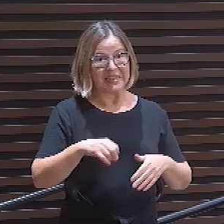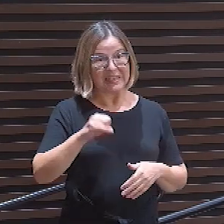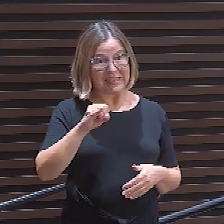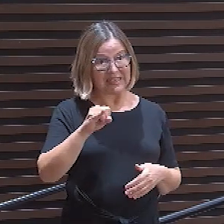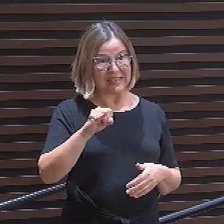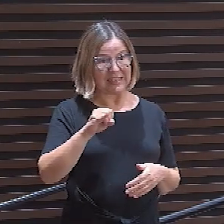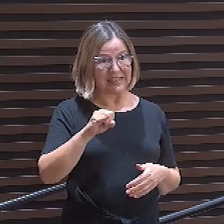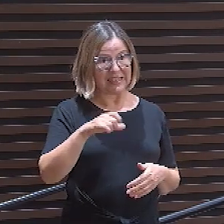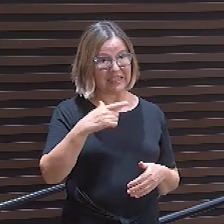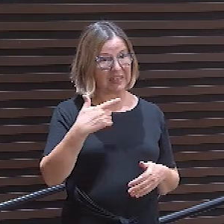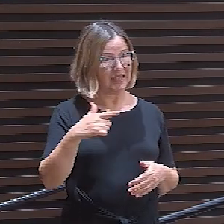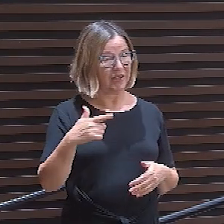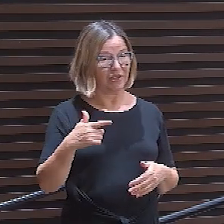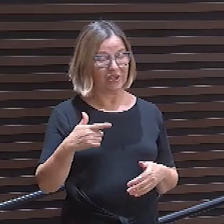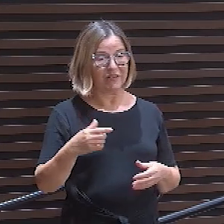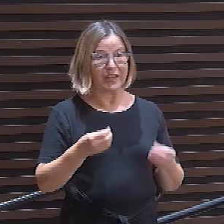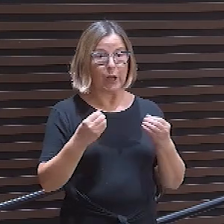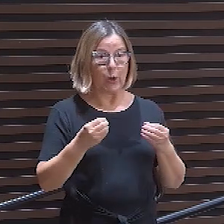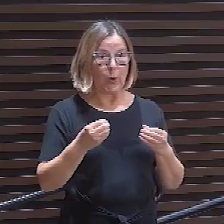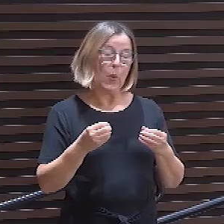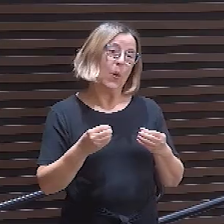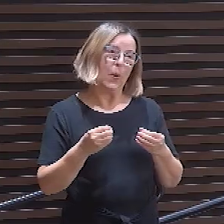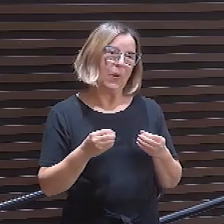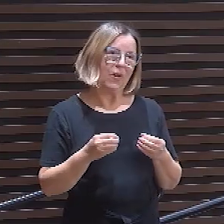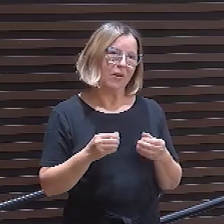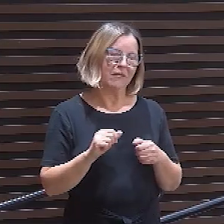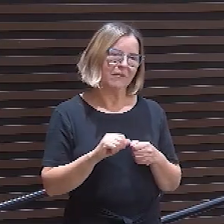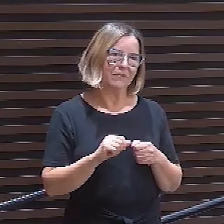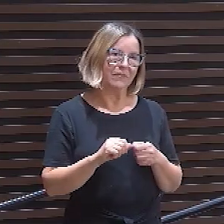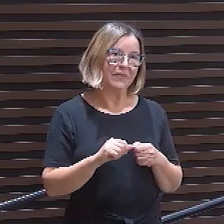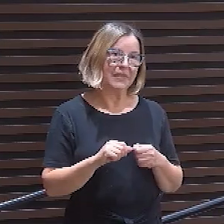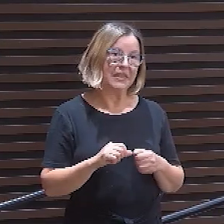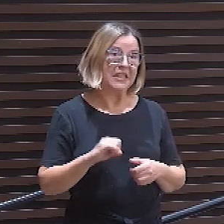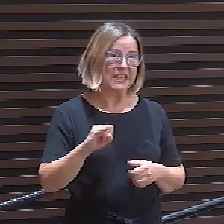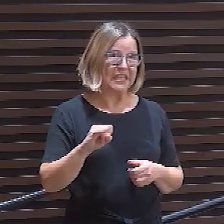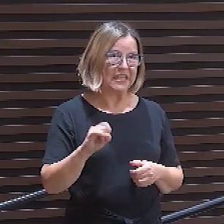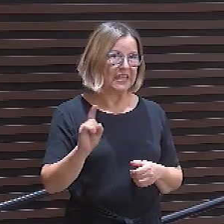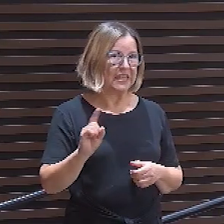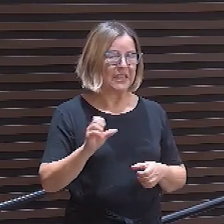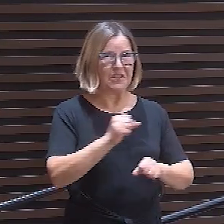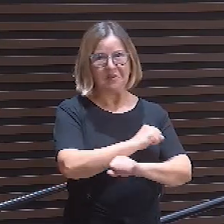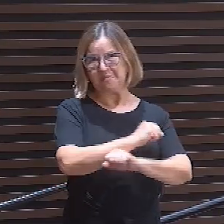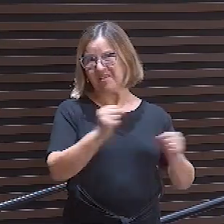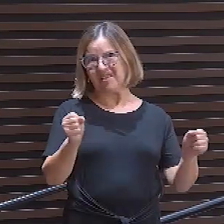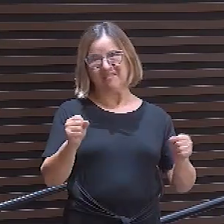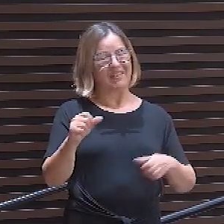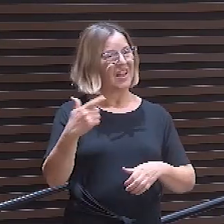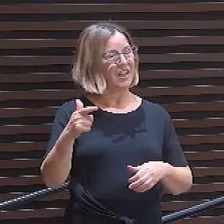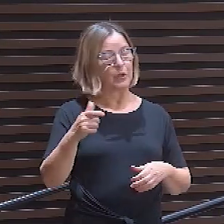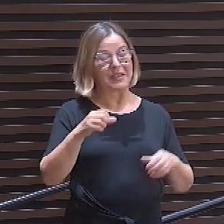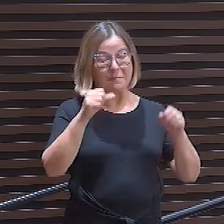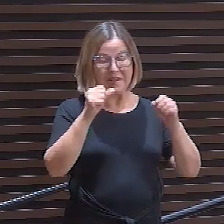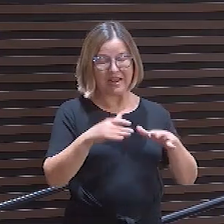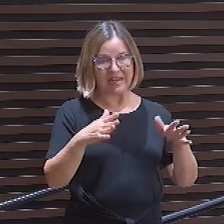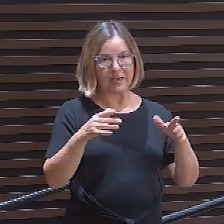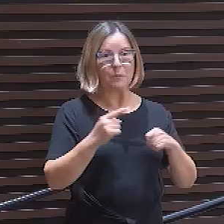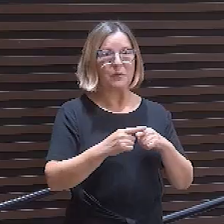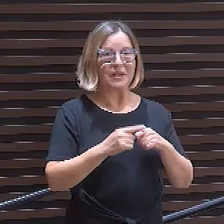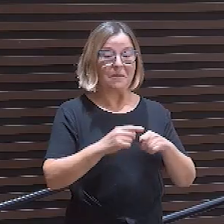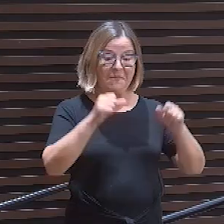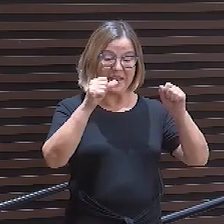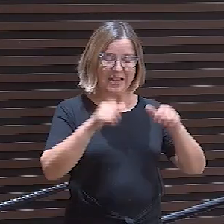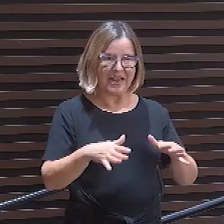impossibilidade. Se não for impossível, não haverá milagre. Porque o milagre é